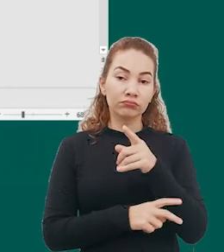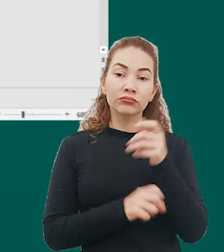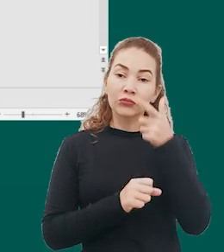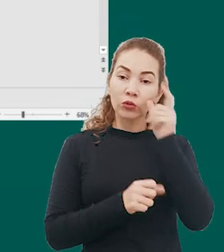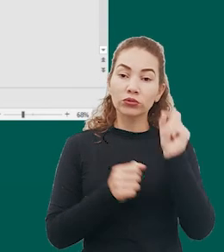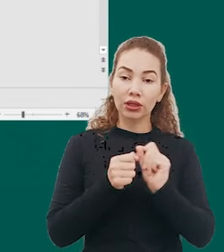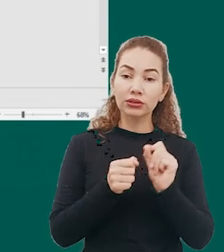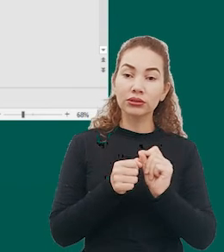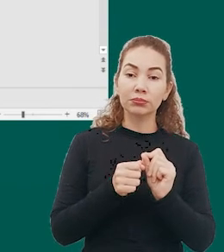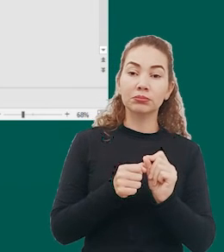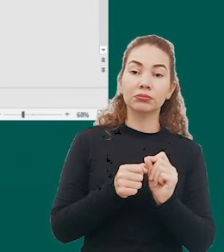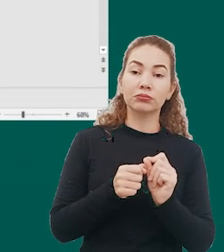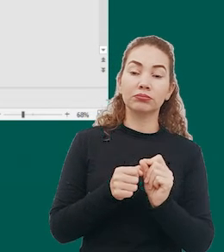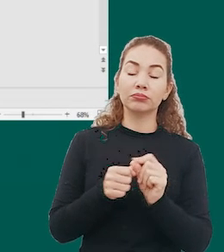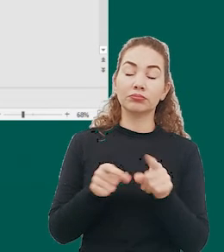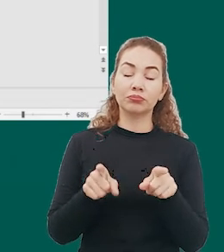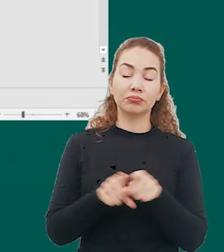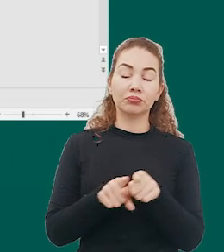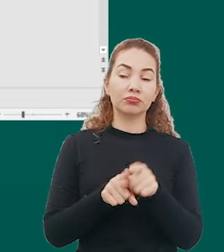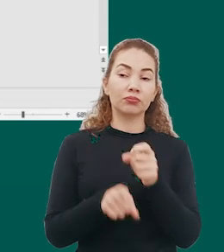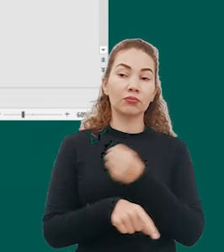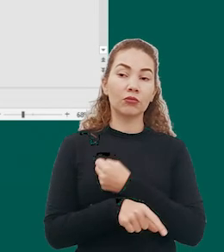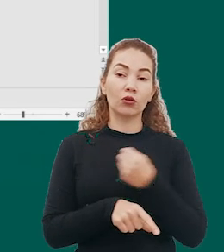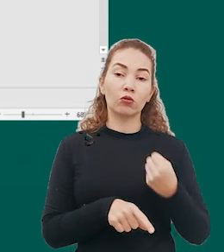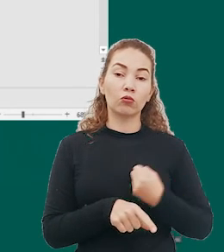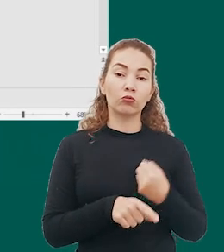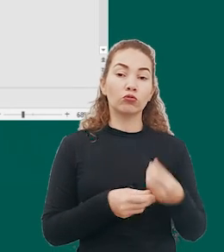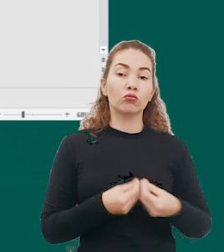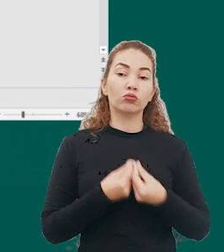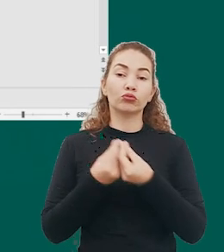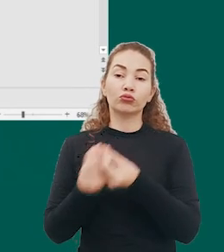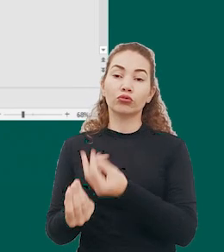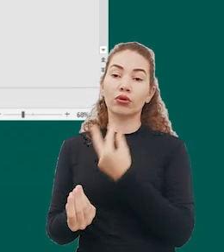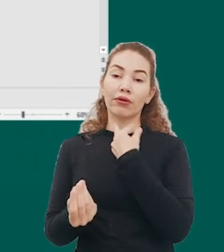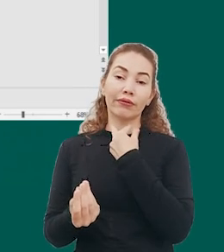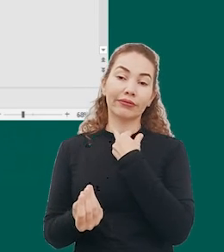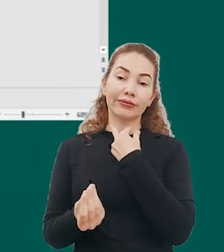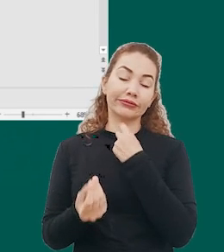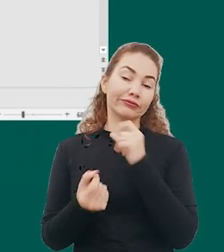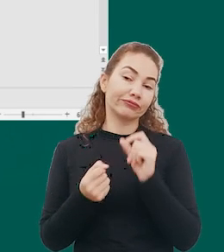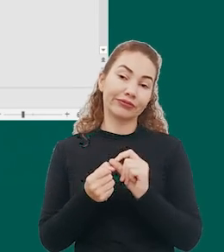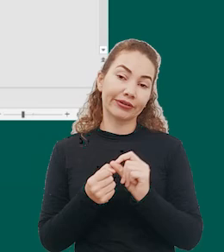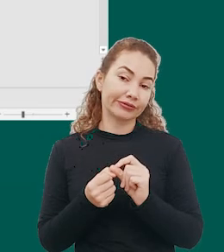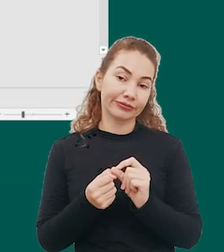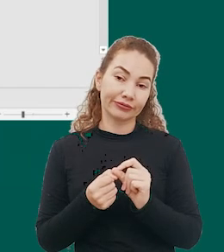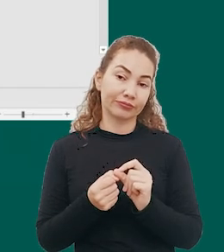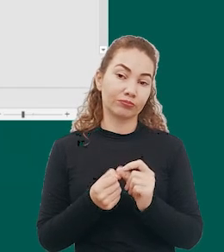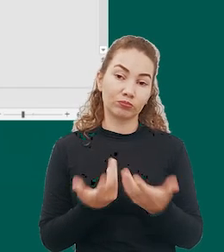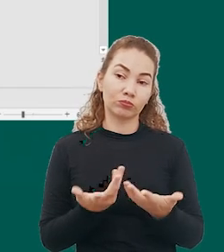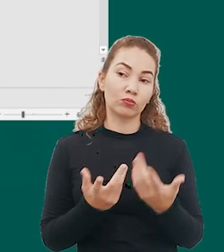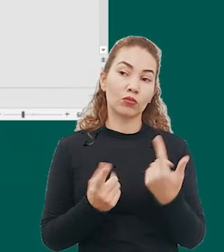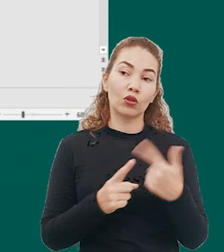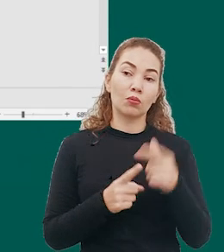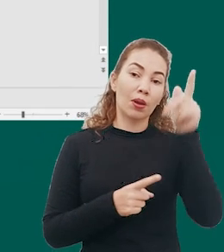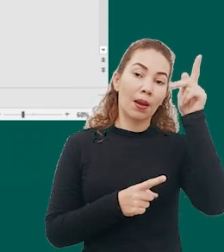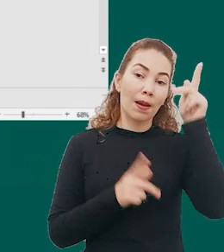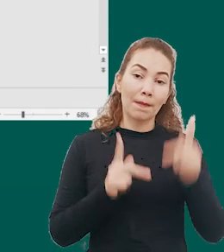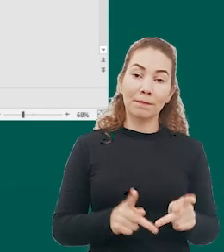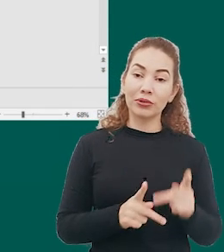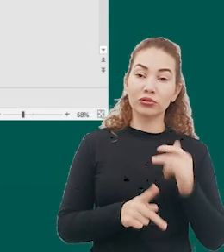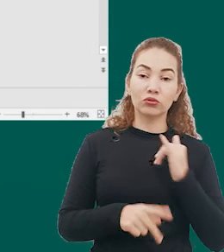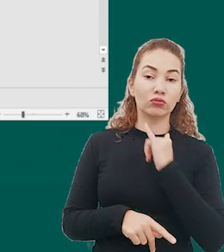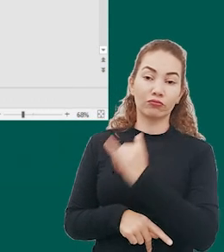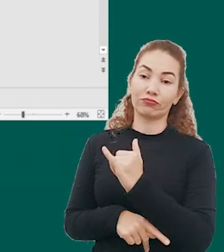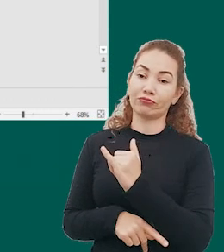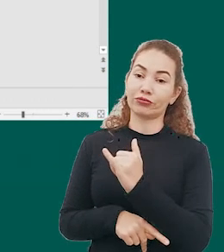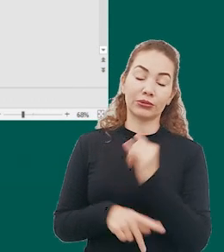acompanhando também o número de doações que deixam de acontecer pela pessoa não informar, pelo